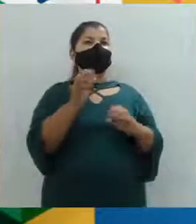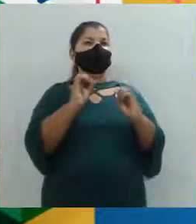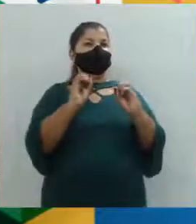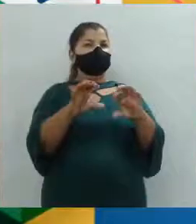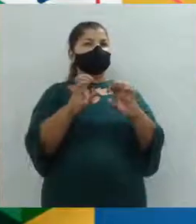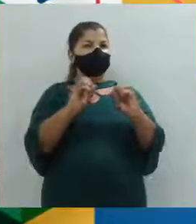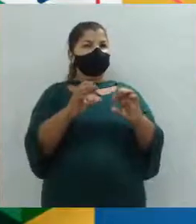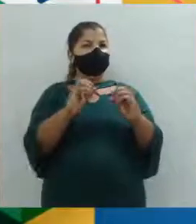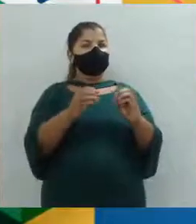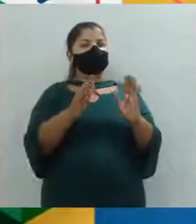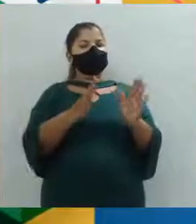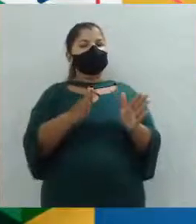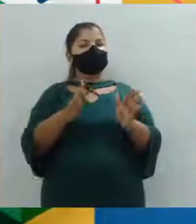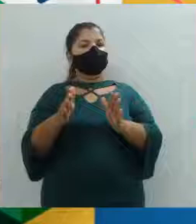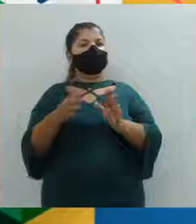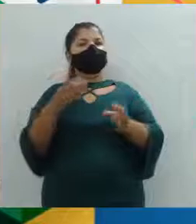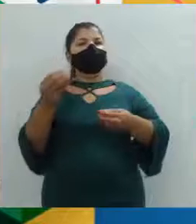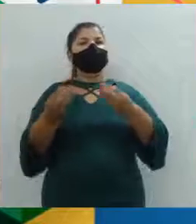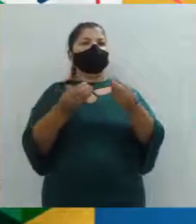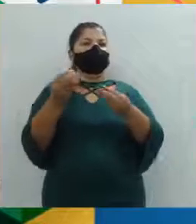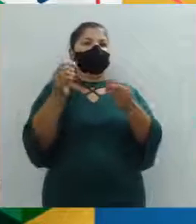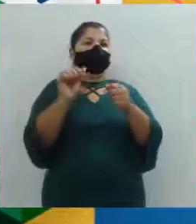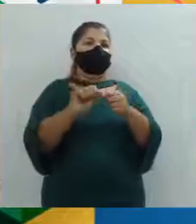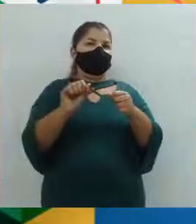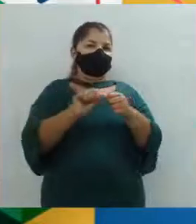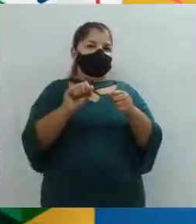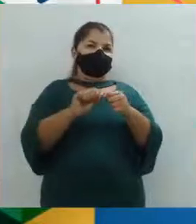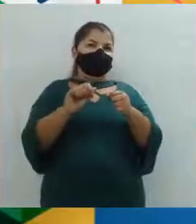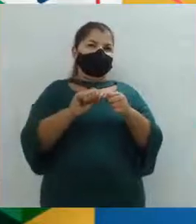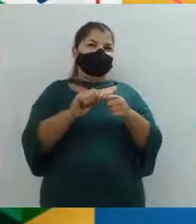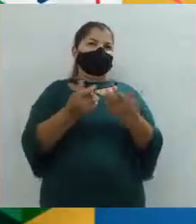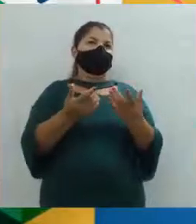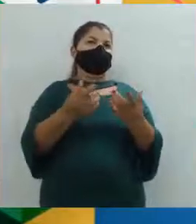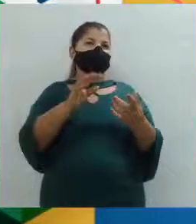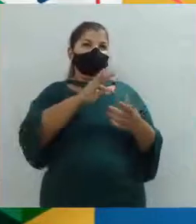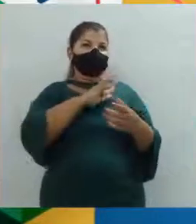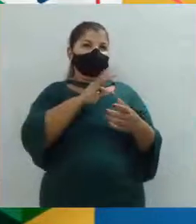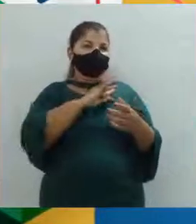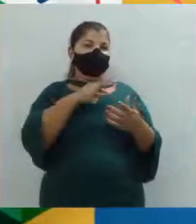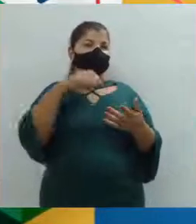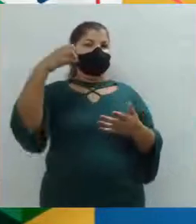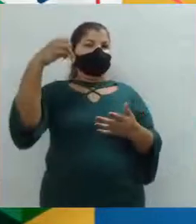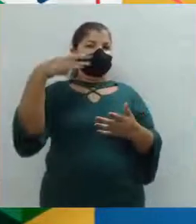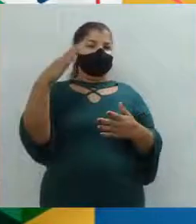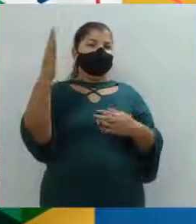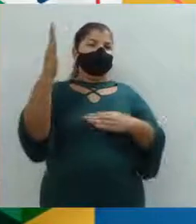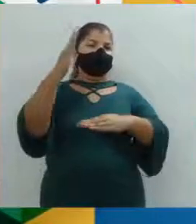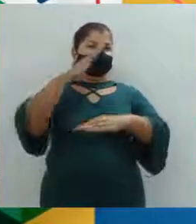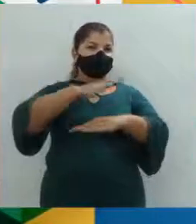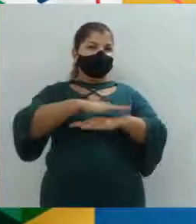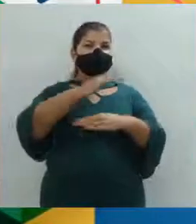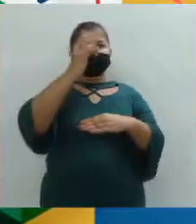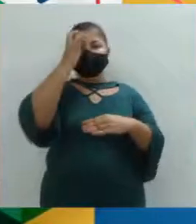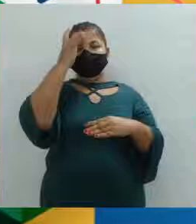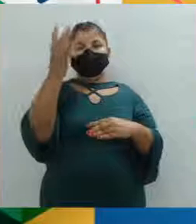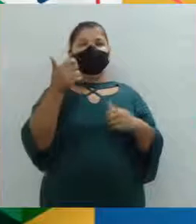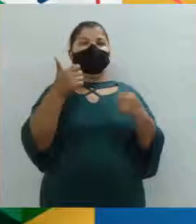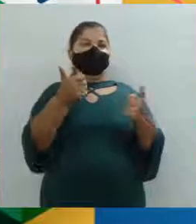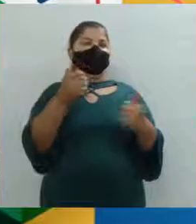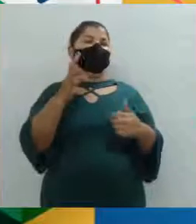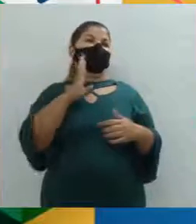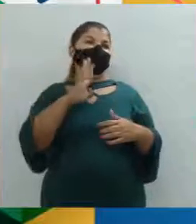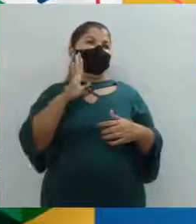ensinar passo a passo como é que a gente faz essa técnica de luz e sombra. Muito fácil, muito legal, vocês vão